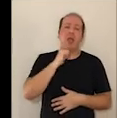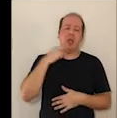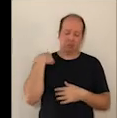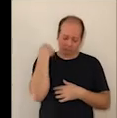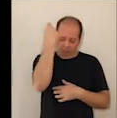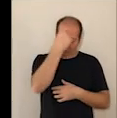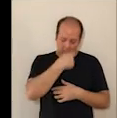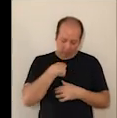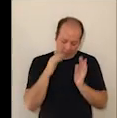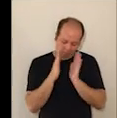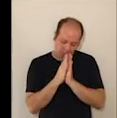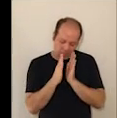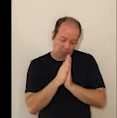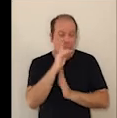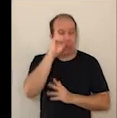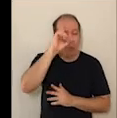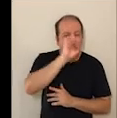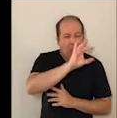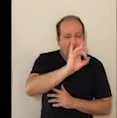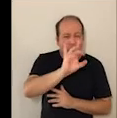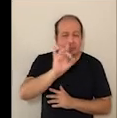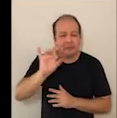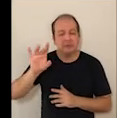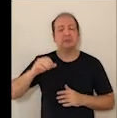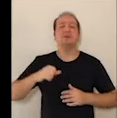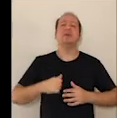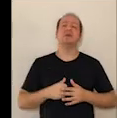pelo Senhor todos os dias.